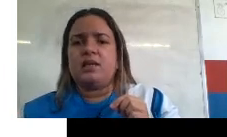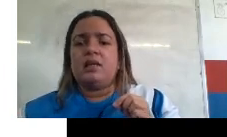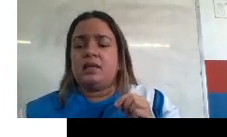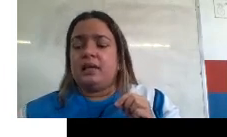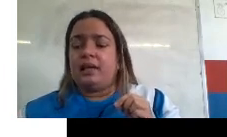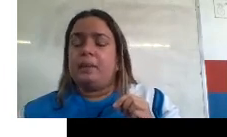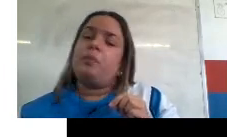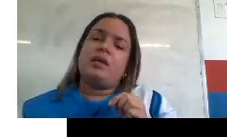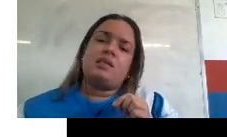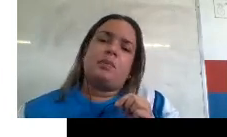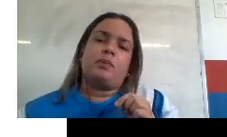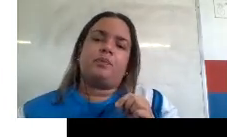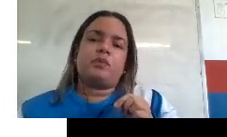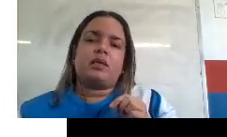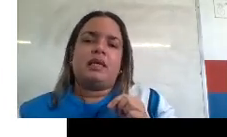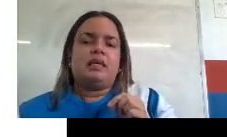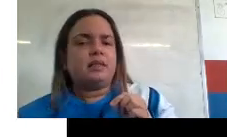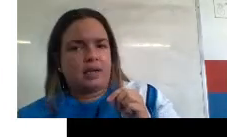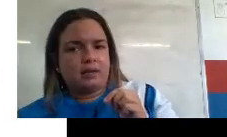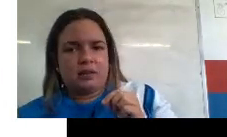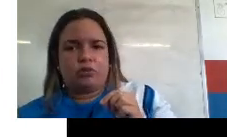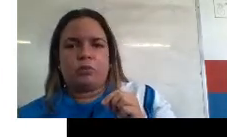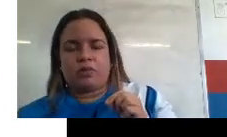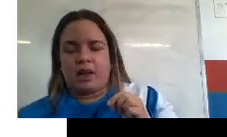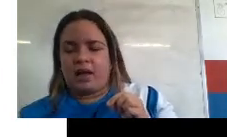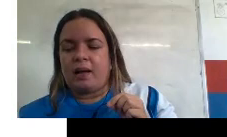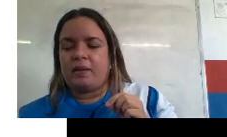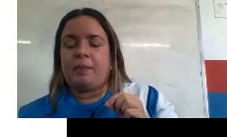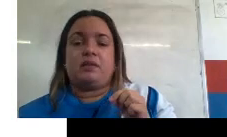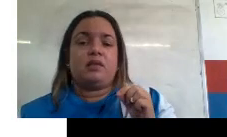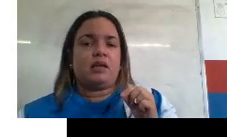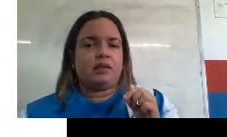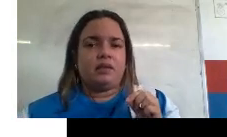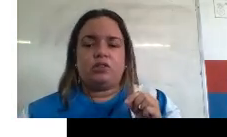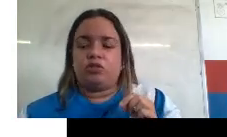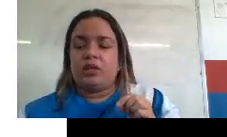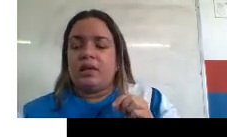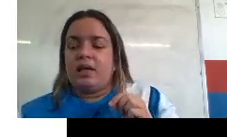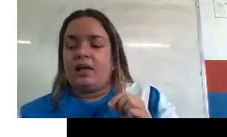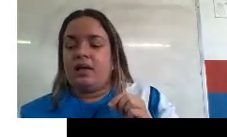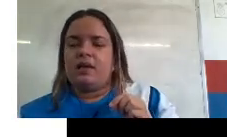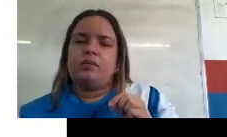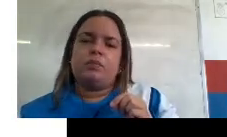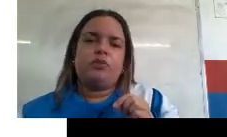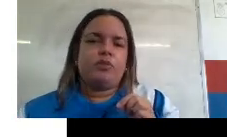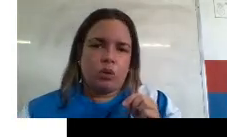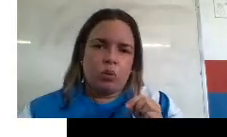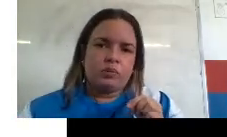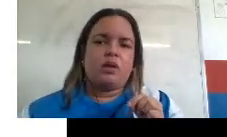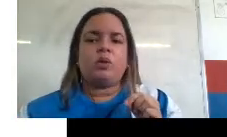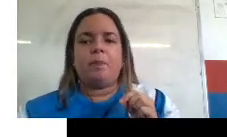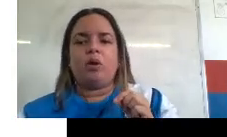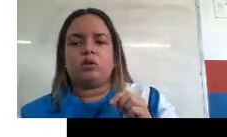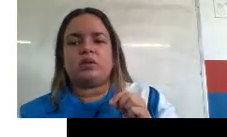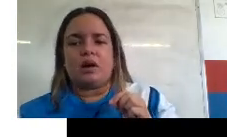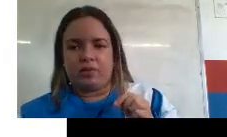aí, por exemplo, Tiradentes, vamos falar rapidamente. Tiradentes, ele foi